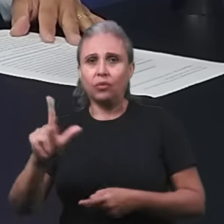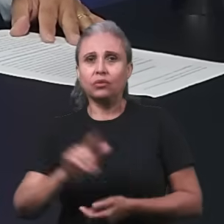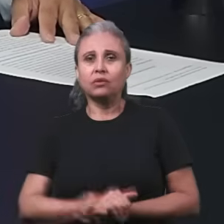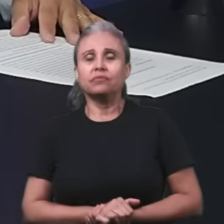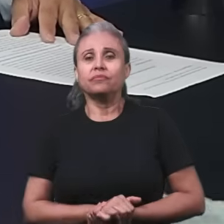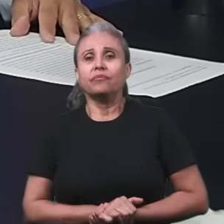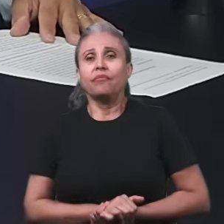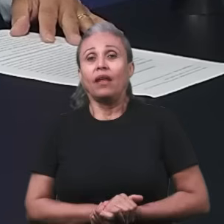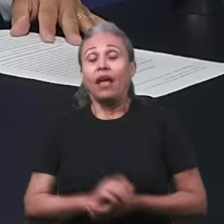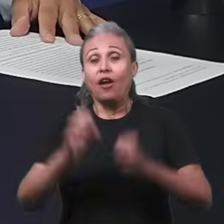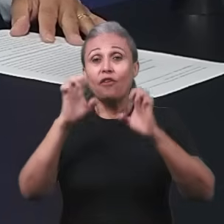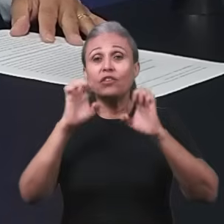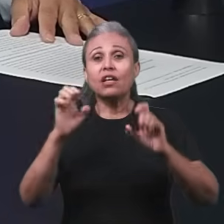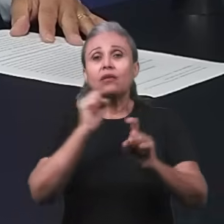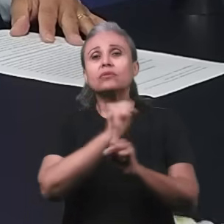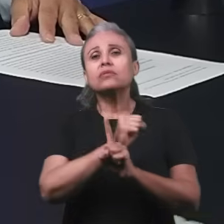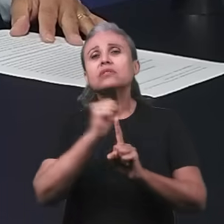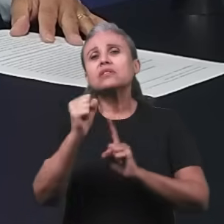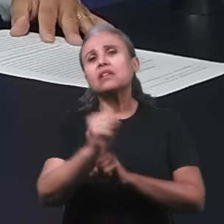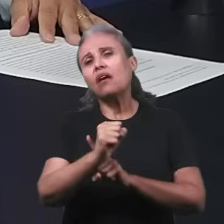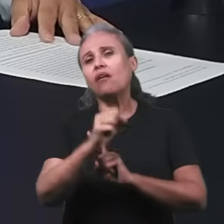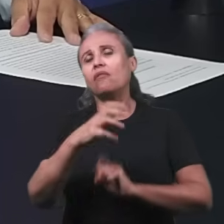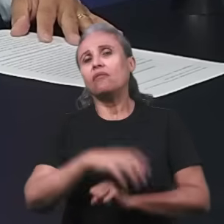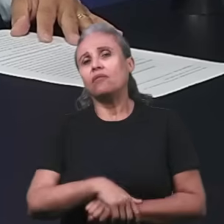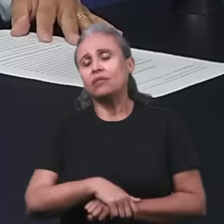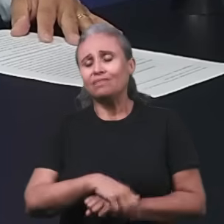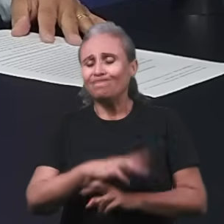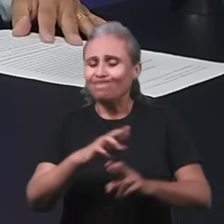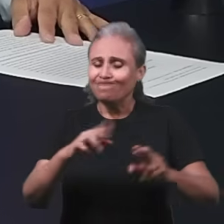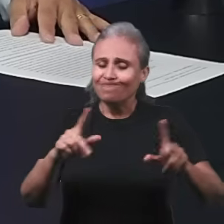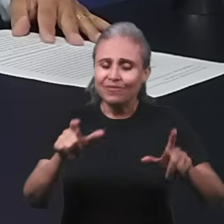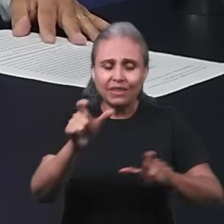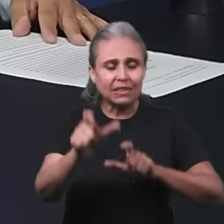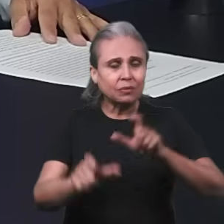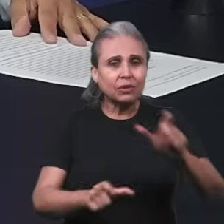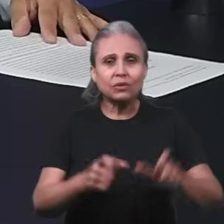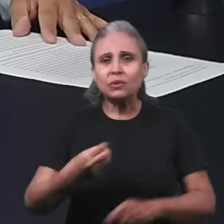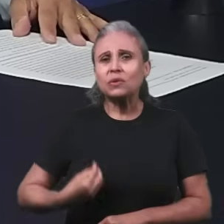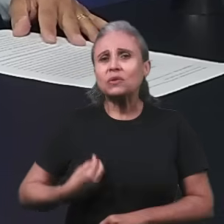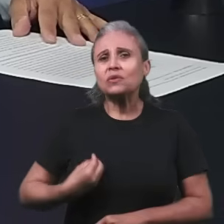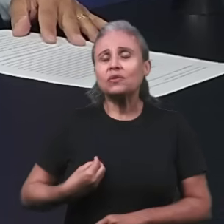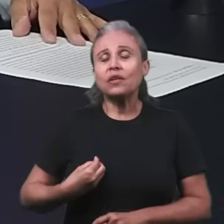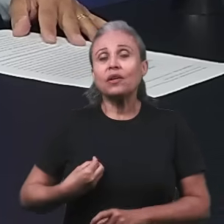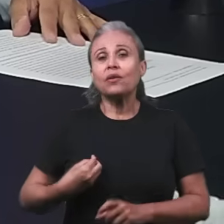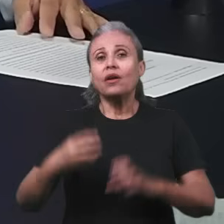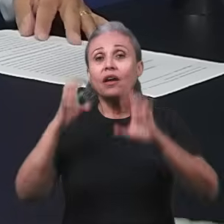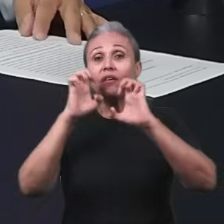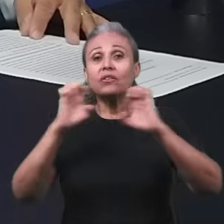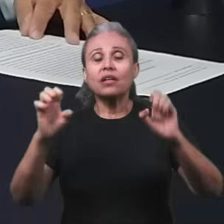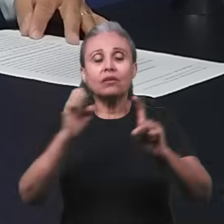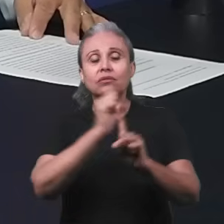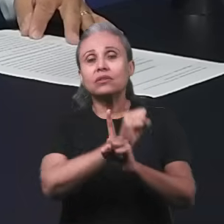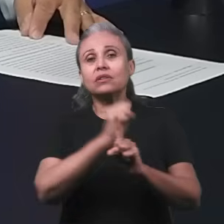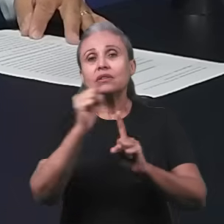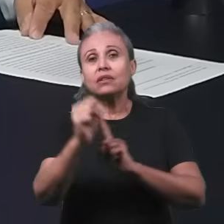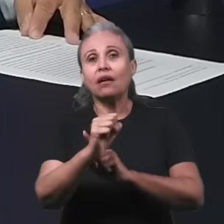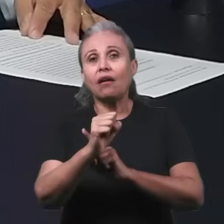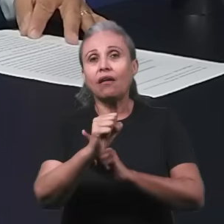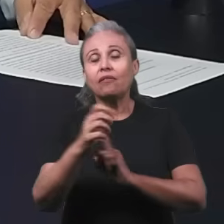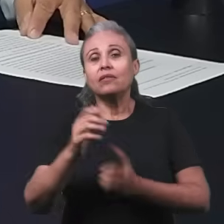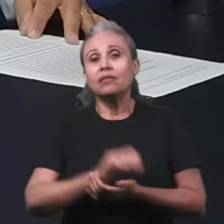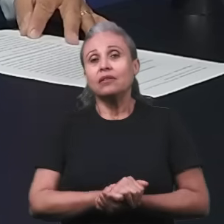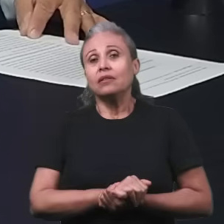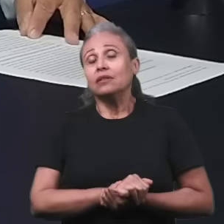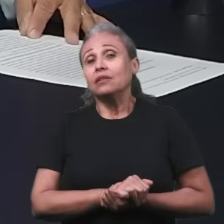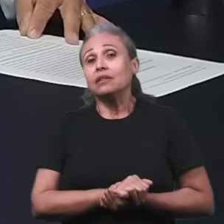evangelho social, né? Há muitos que estão vivendo o evangelho social. O que é o evangelho social? O evangelho social ele